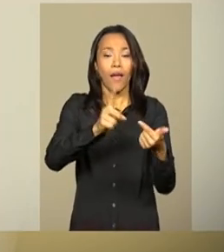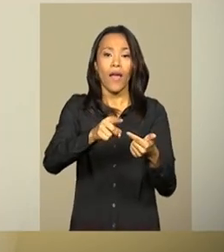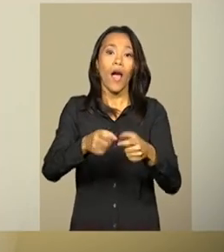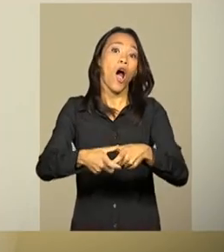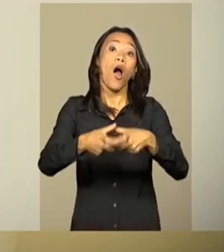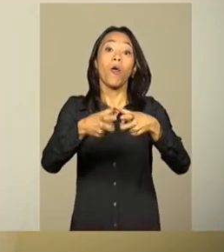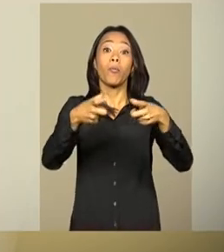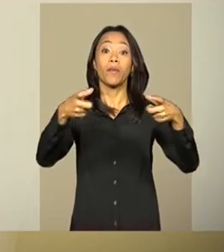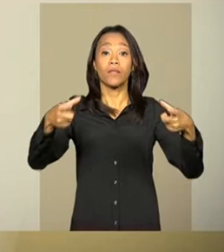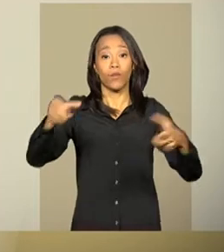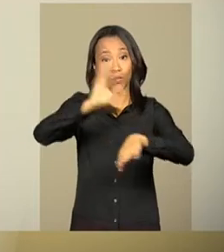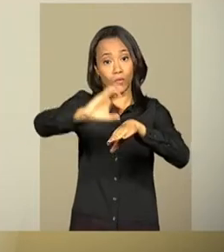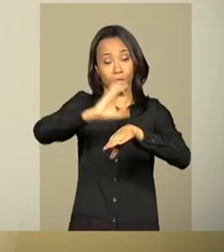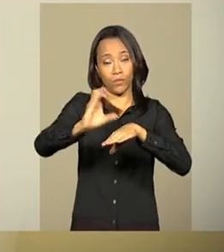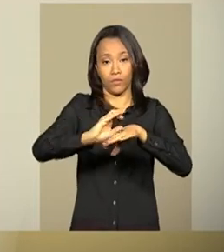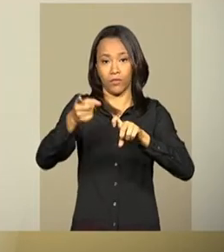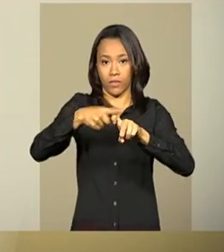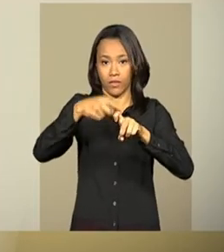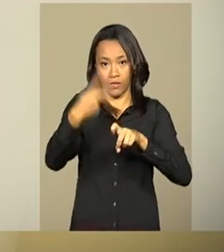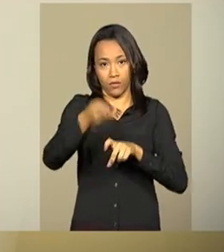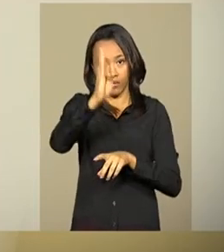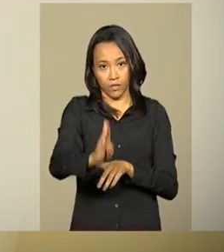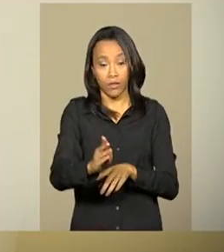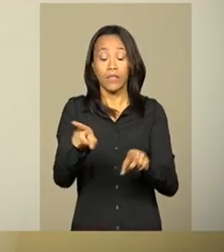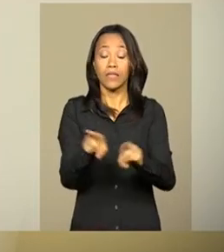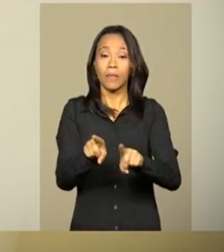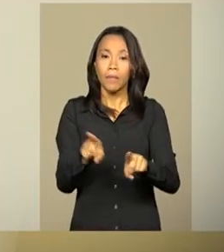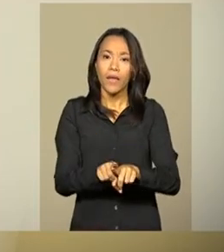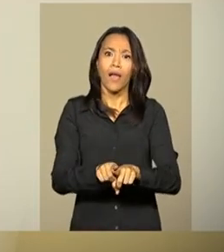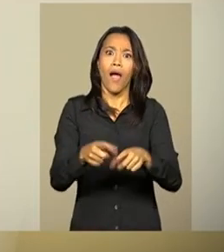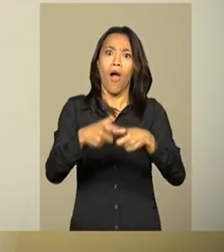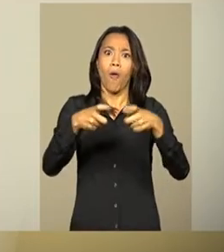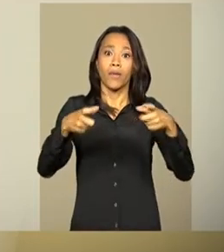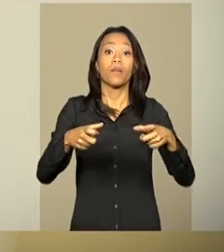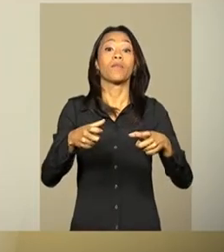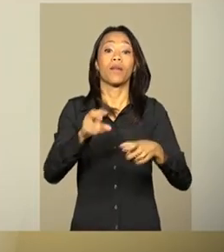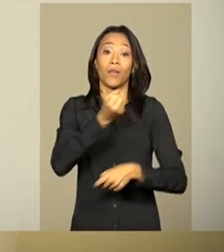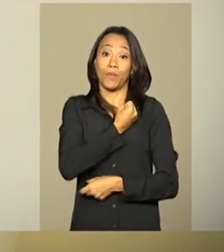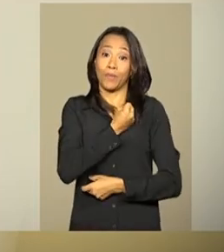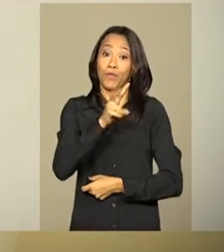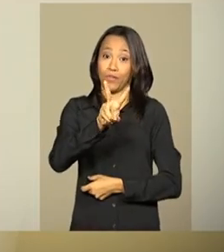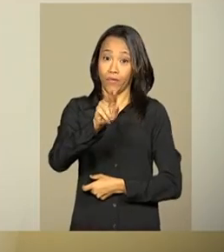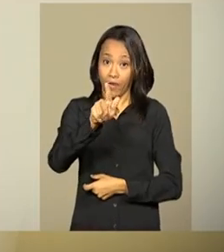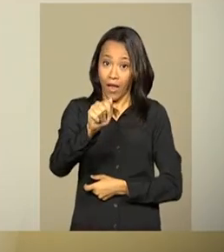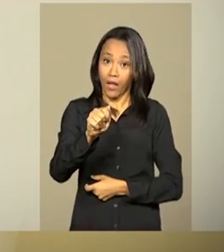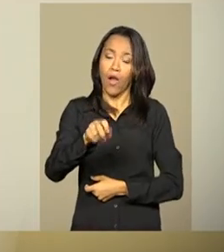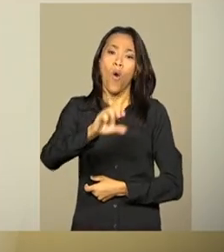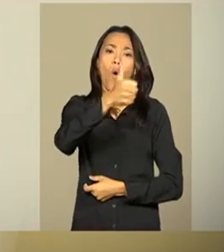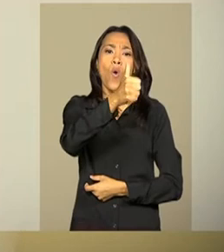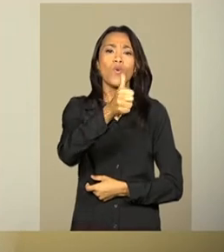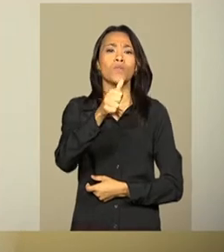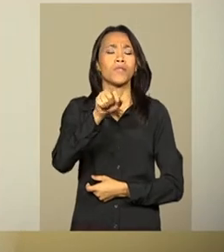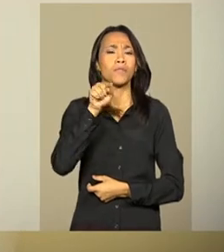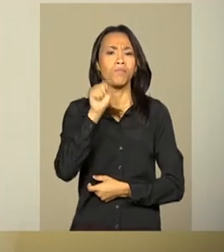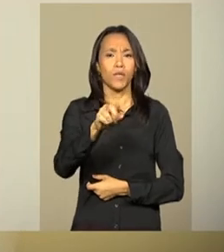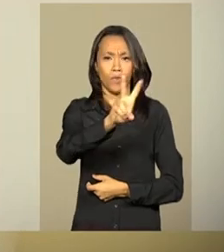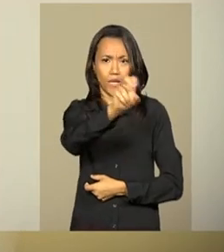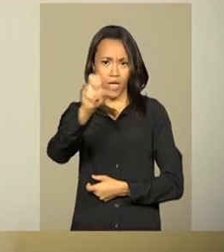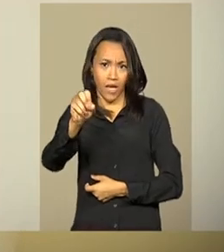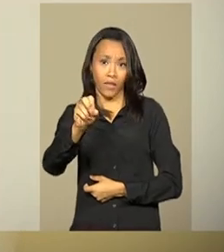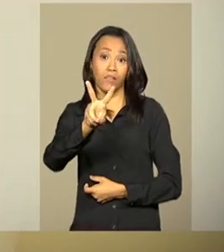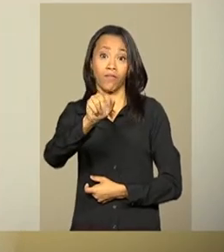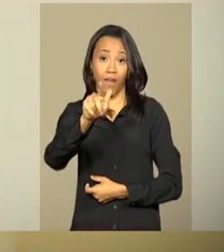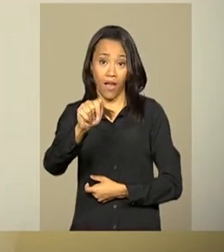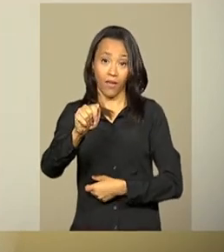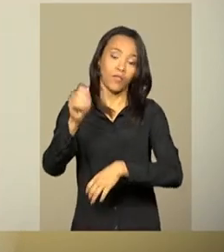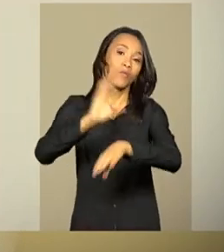cursos de medicina no Brasil e assim aumentar o número de vagas Vamos abrir 11.500 novas vagas de